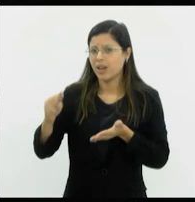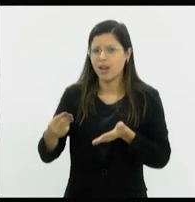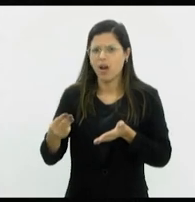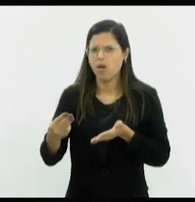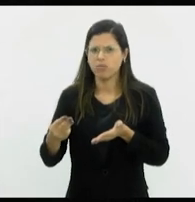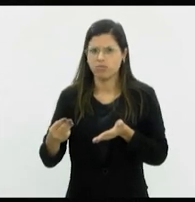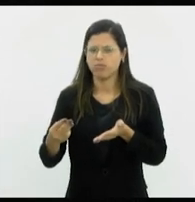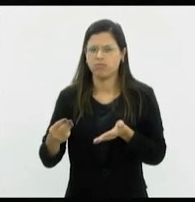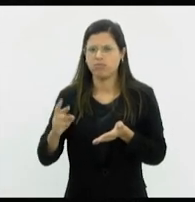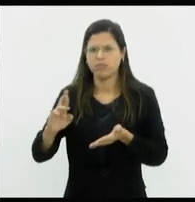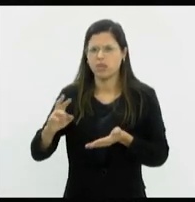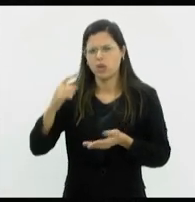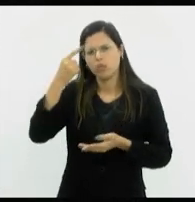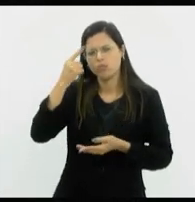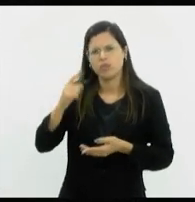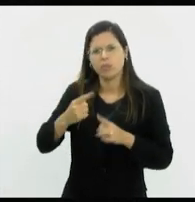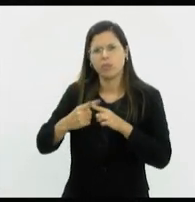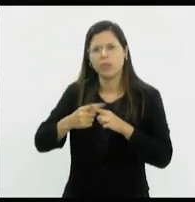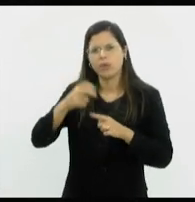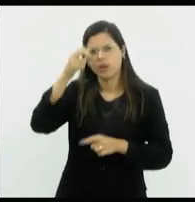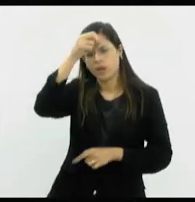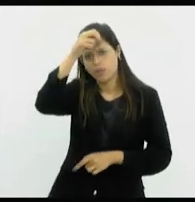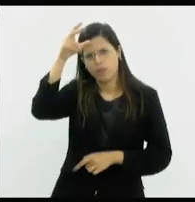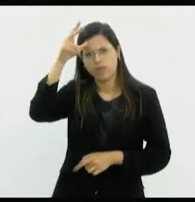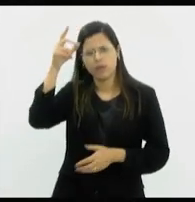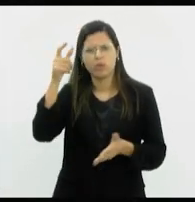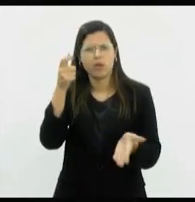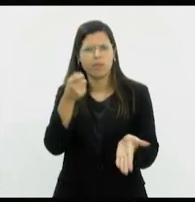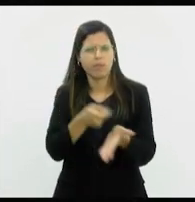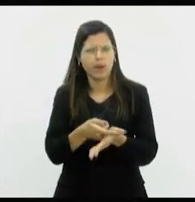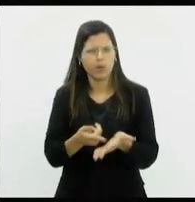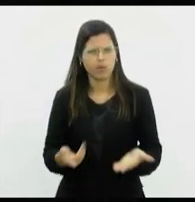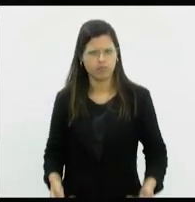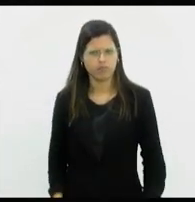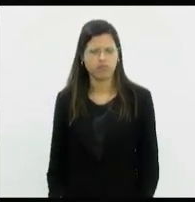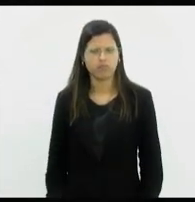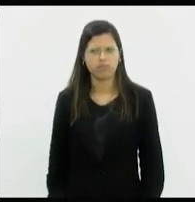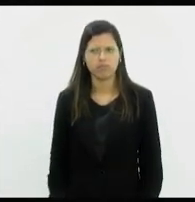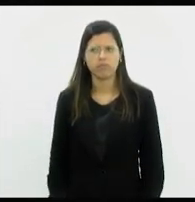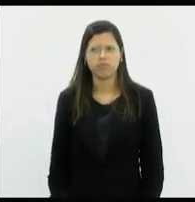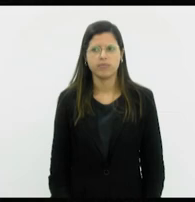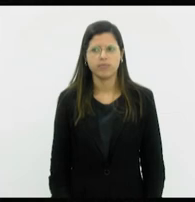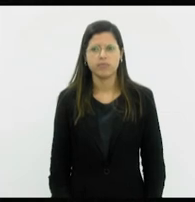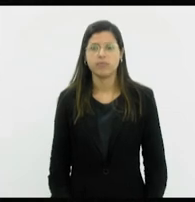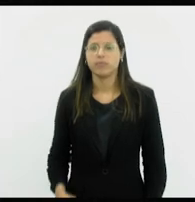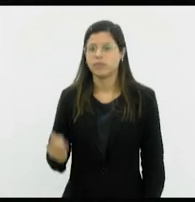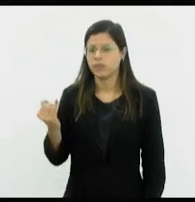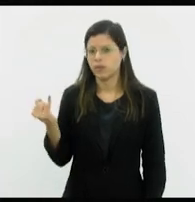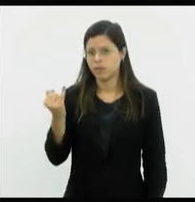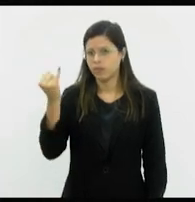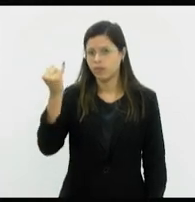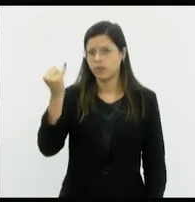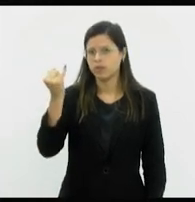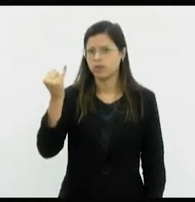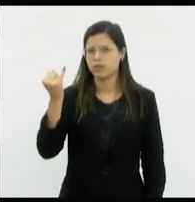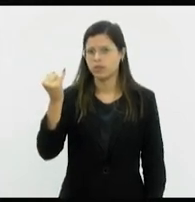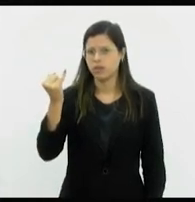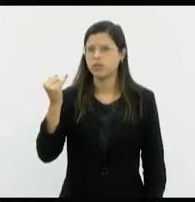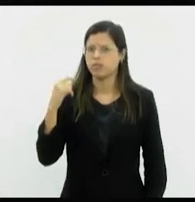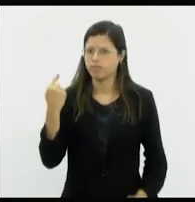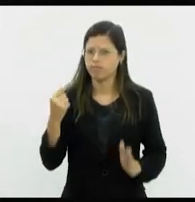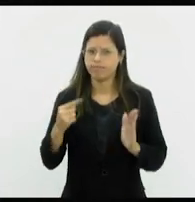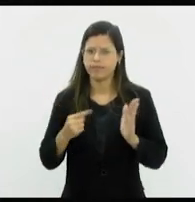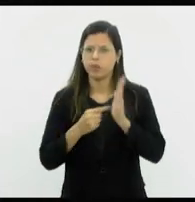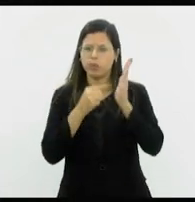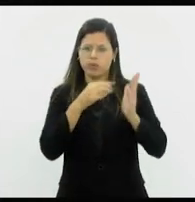que a Prefeitura pagou. Então é importante, né, a nossa denúncia ontem ao